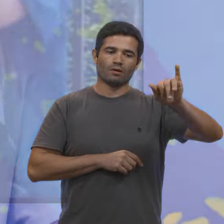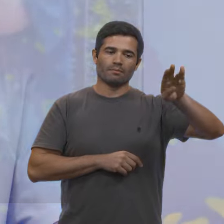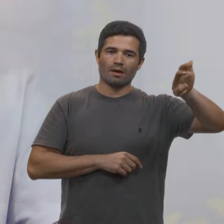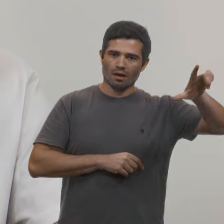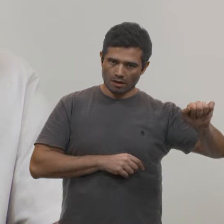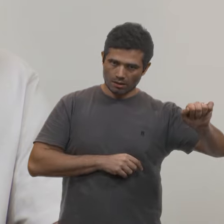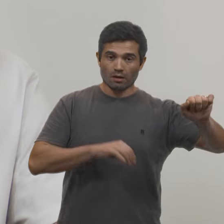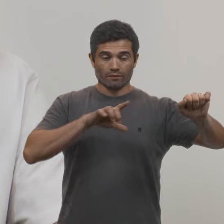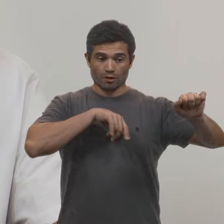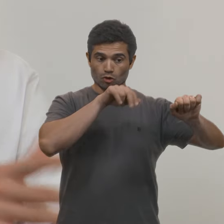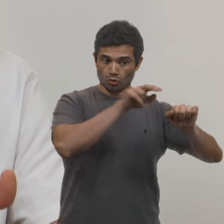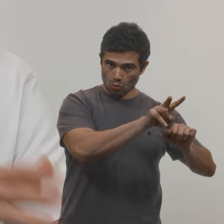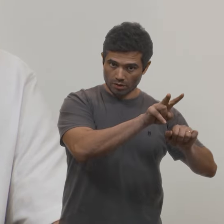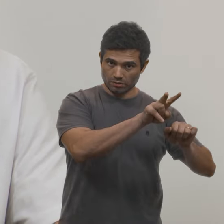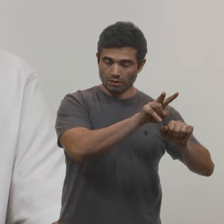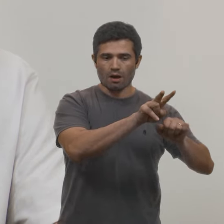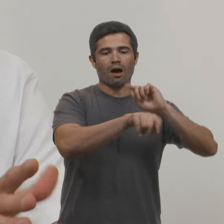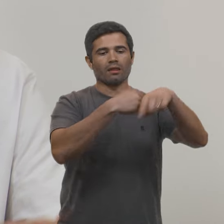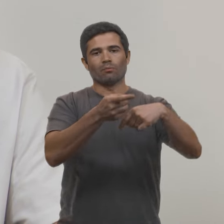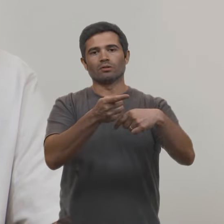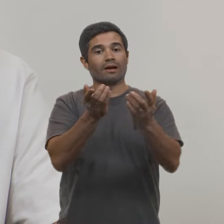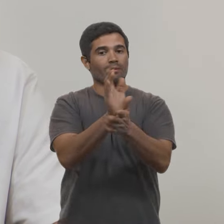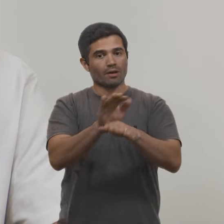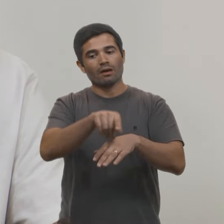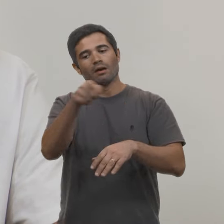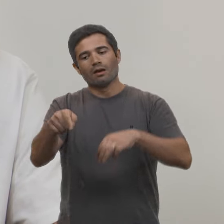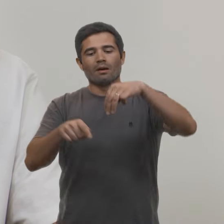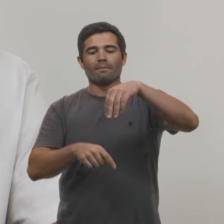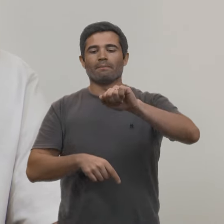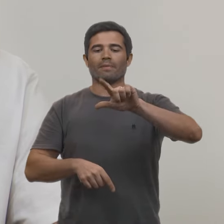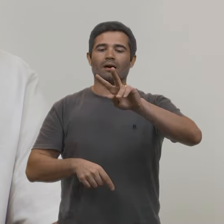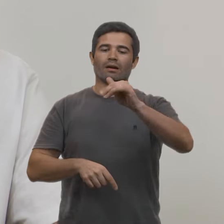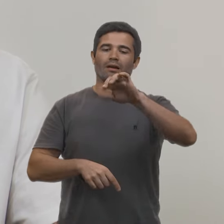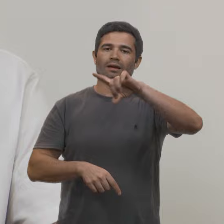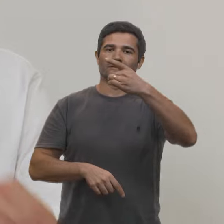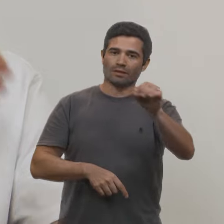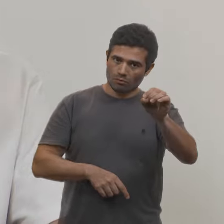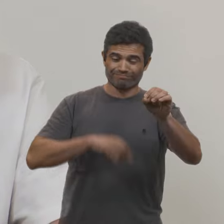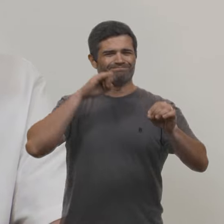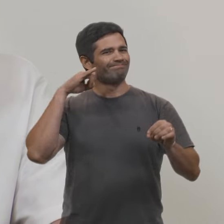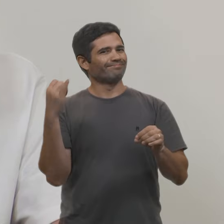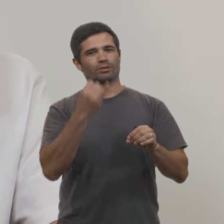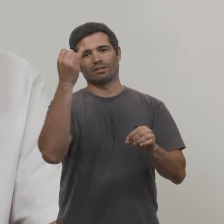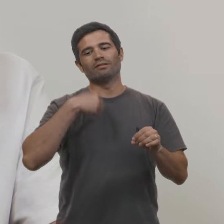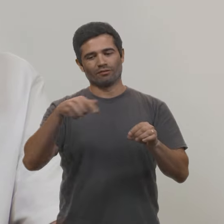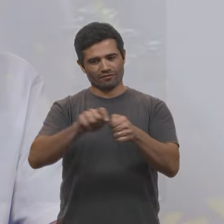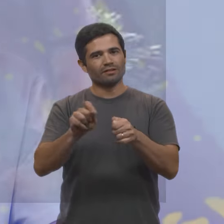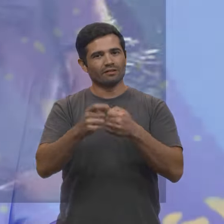2 temporadas lá, e um ano depois eu entrei em Malhação e por lá fiquei 3 anos. E Malhação foi muito importante, assim,